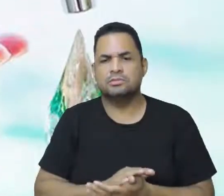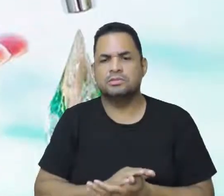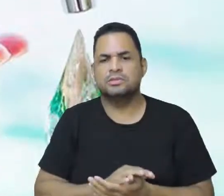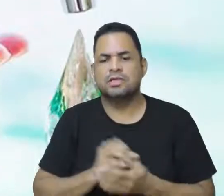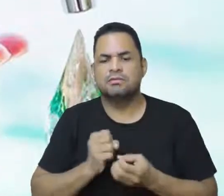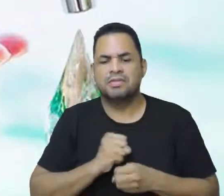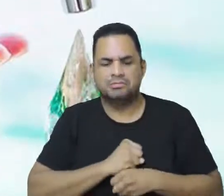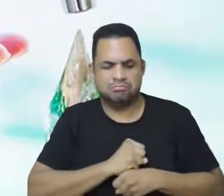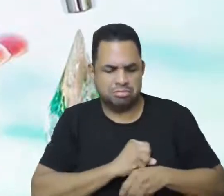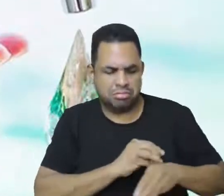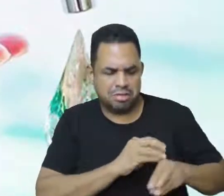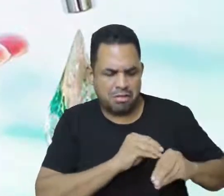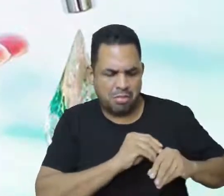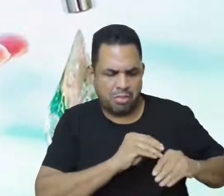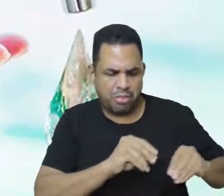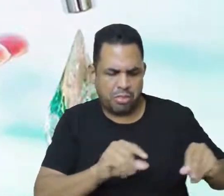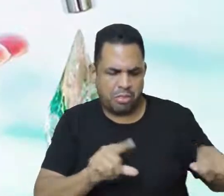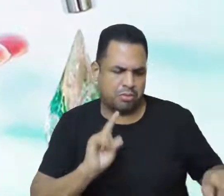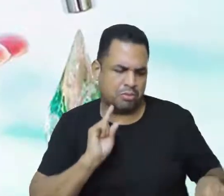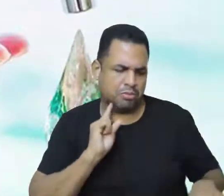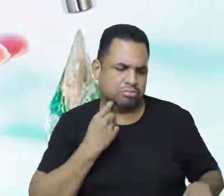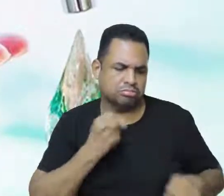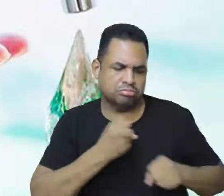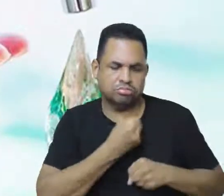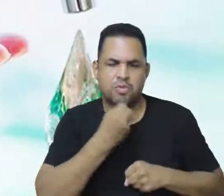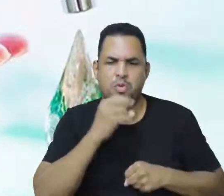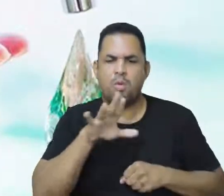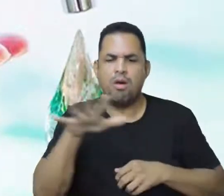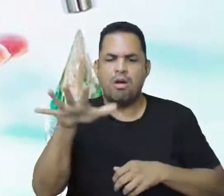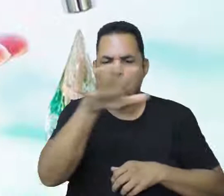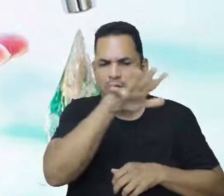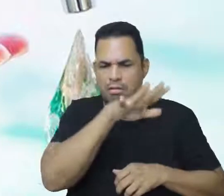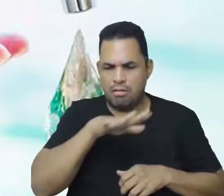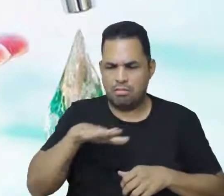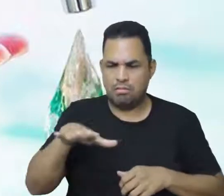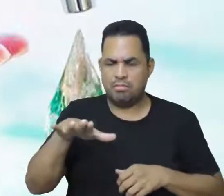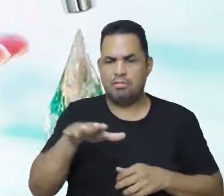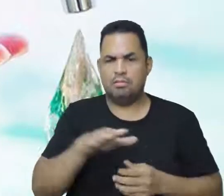jogar resíduos no espaço. E um detalhe,